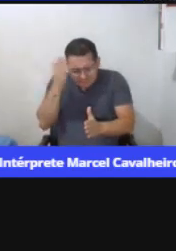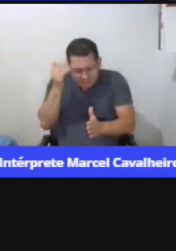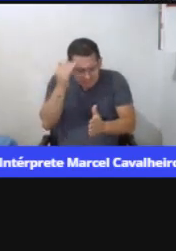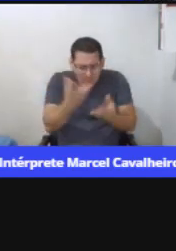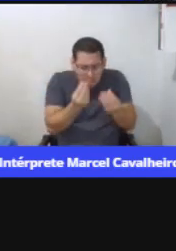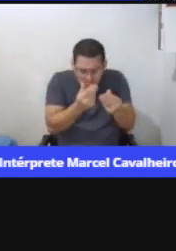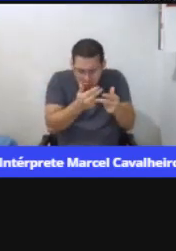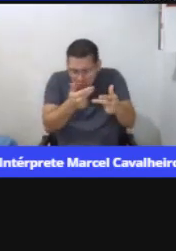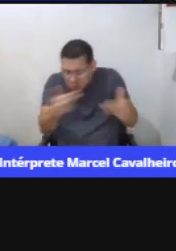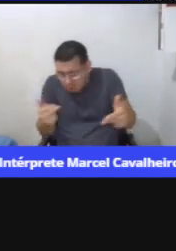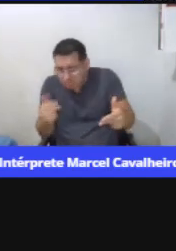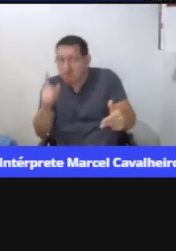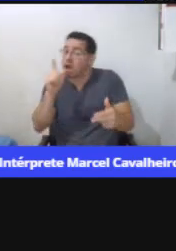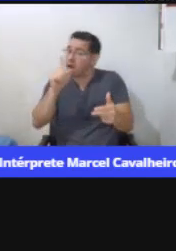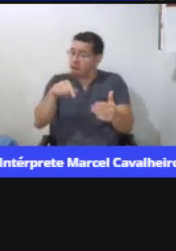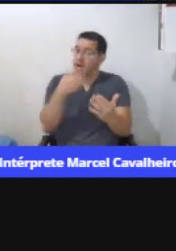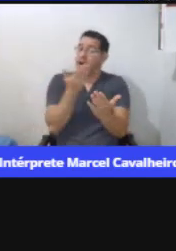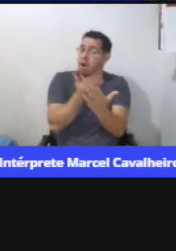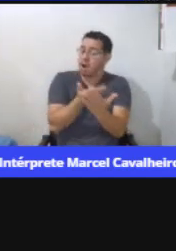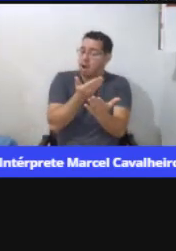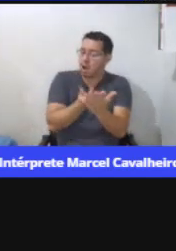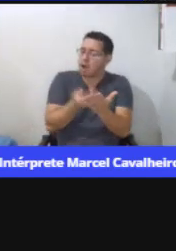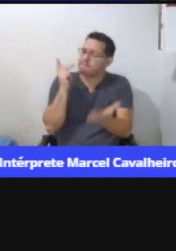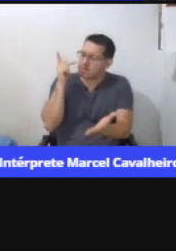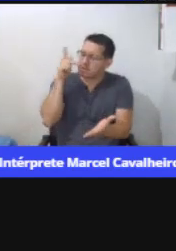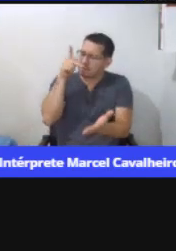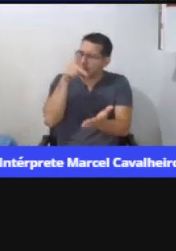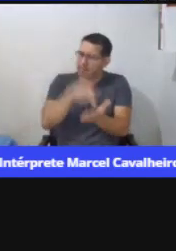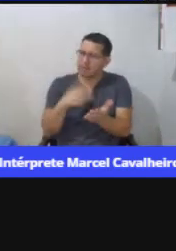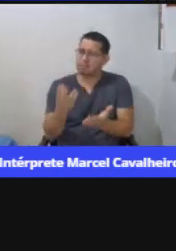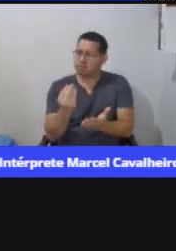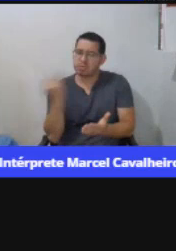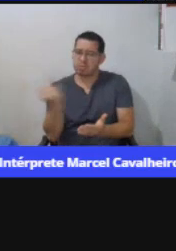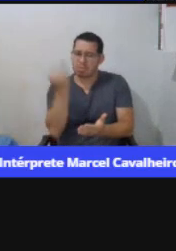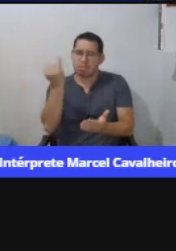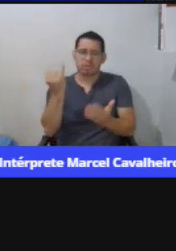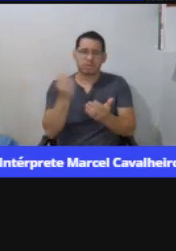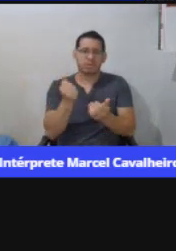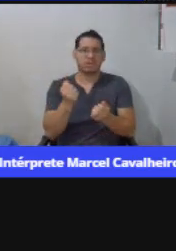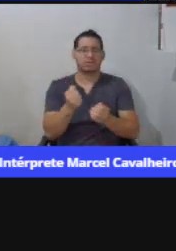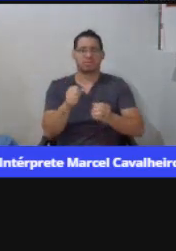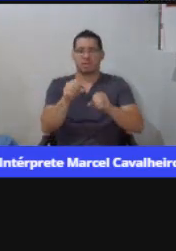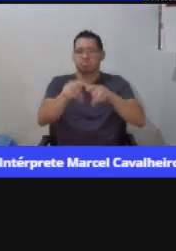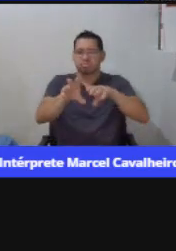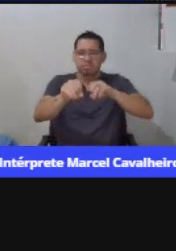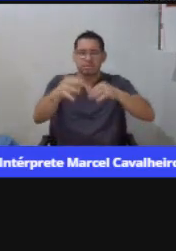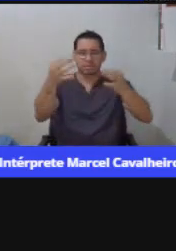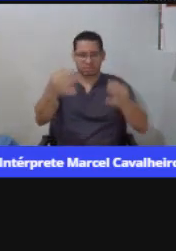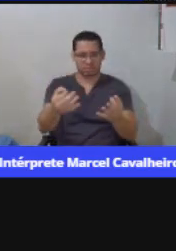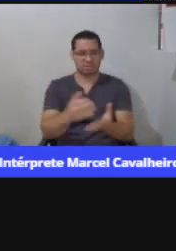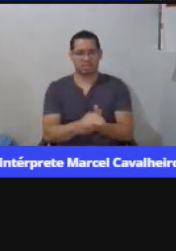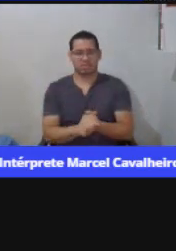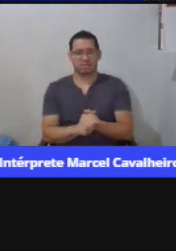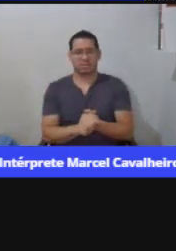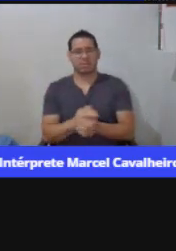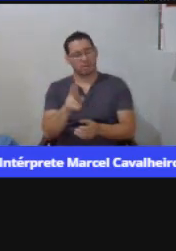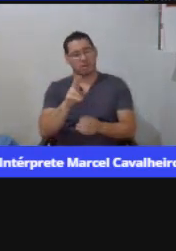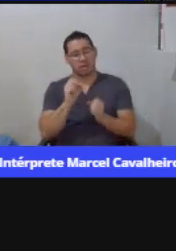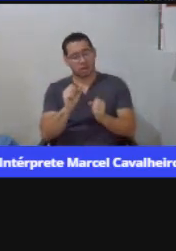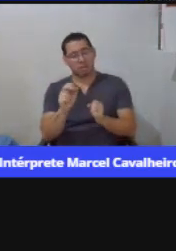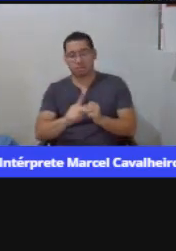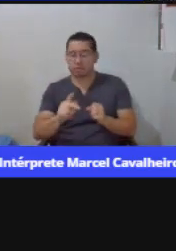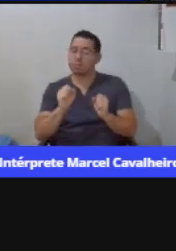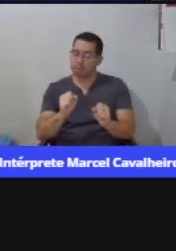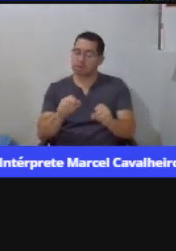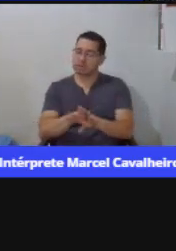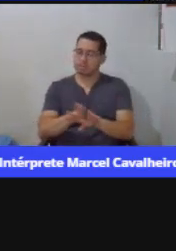então são aulas que realmente contribuem muito. O professor pode estar utilizando isso também para melhorar aí, para ampliar